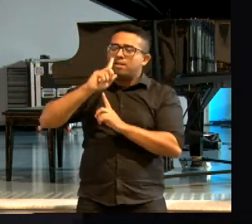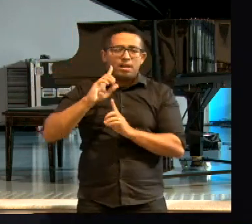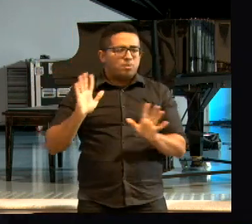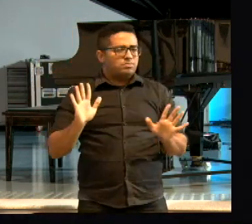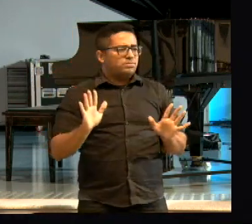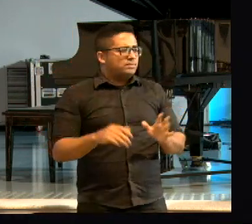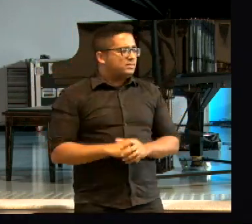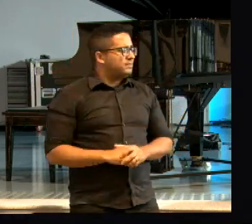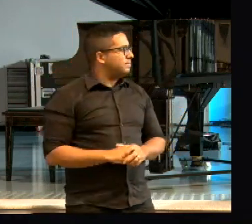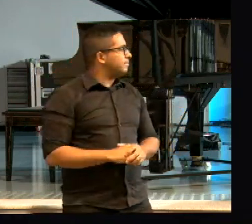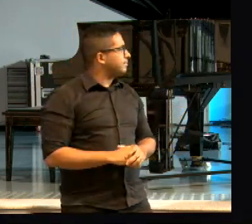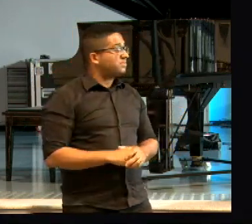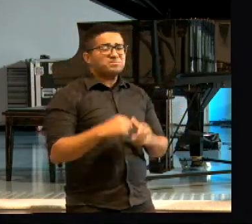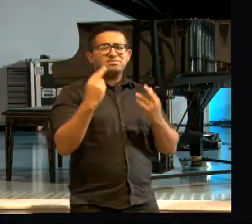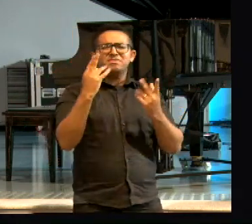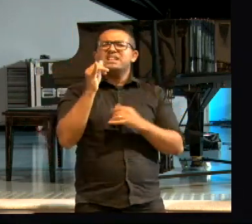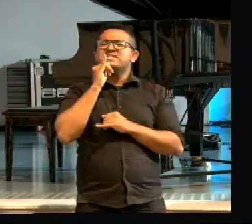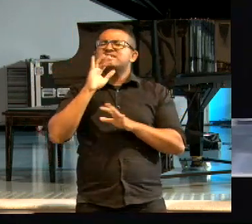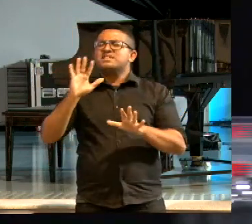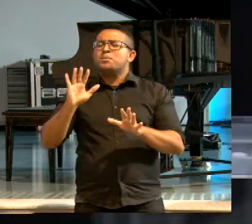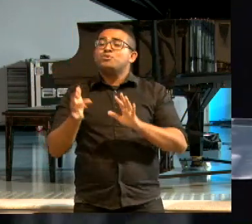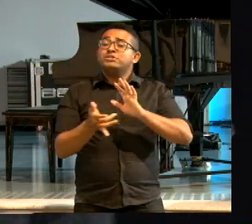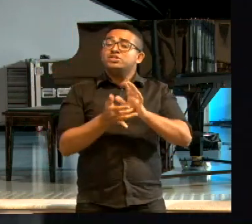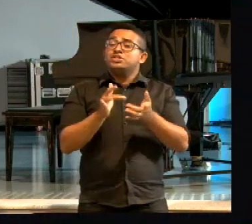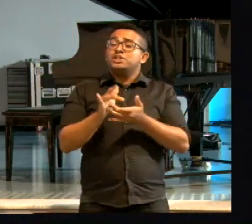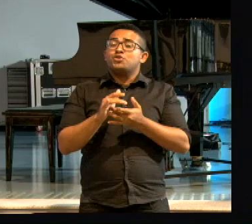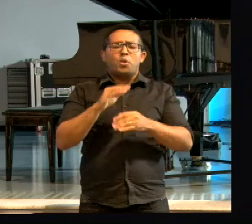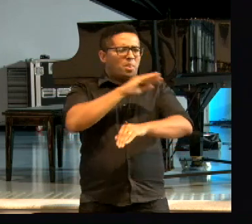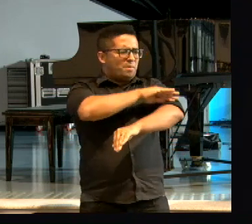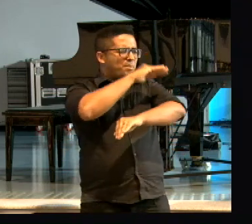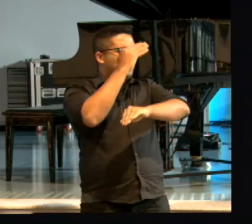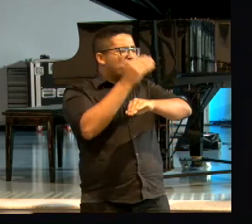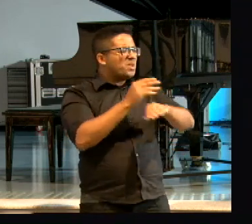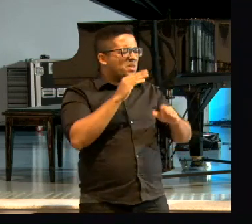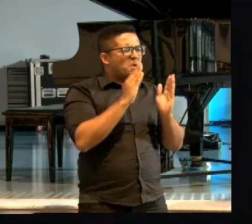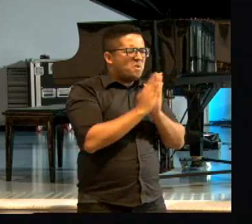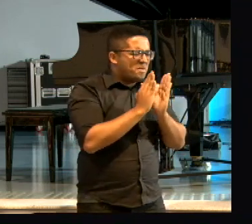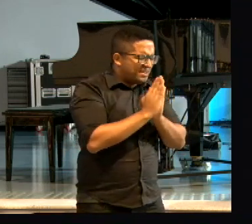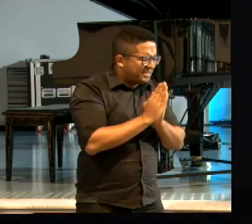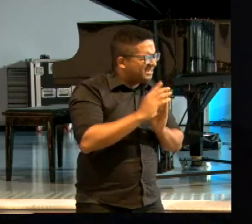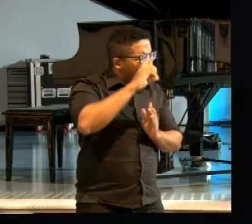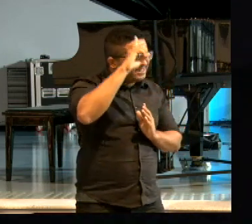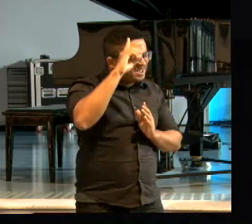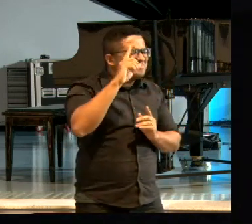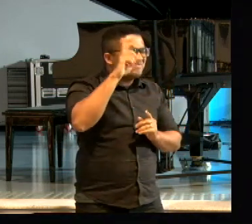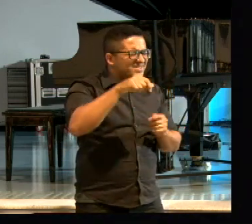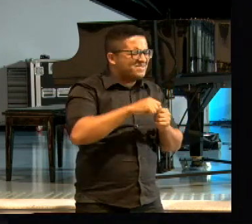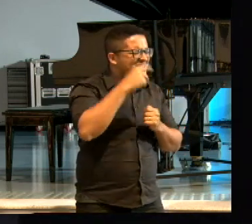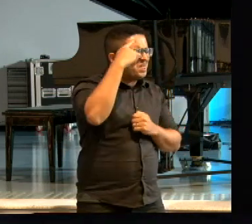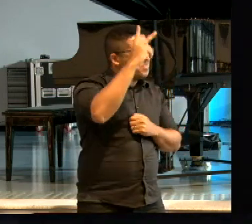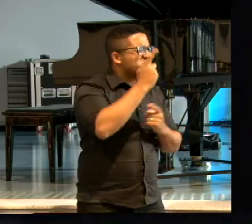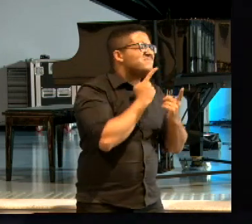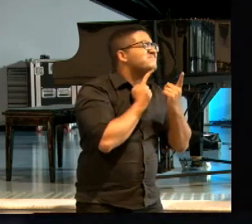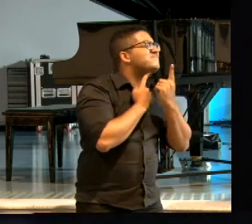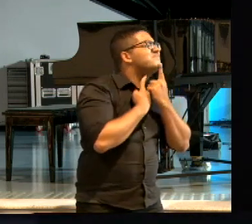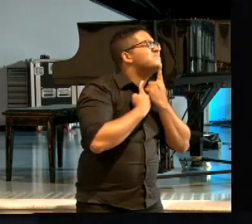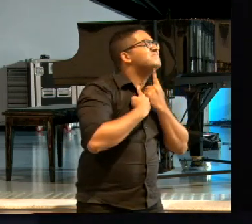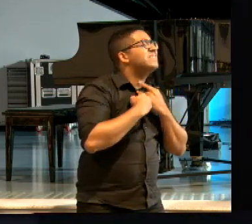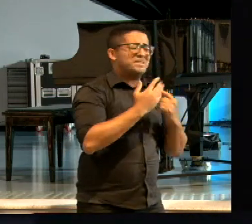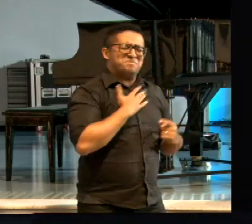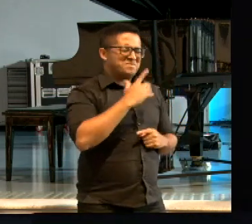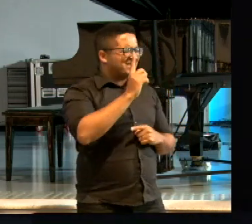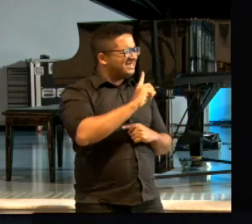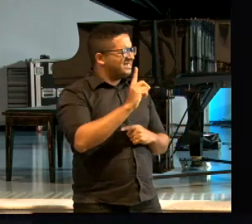quero. Um grande exemplo disso é quando Jesus, no Getsêmani, dobra o seu joelho para dizer: Deus, seja feita não a minha, mas a